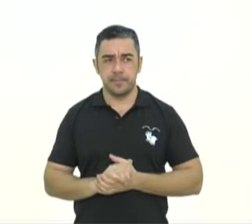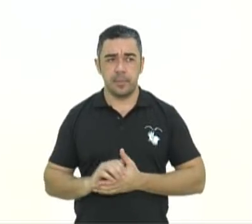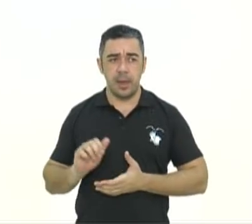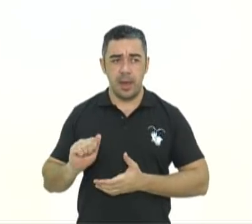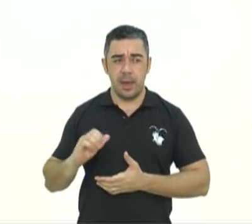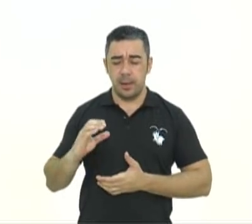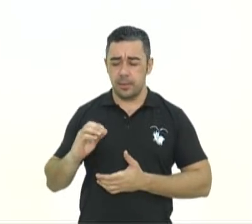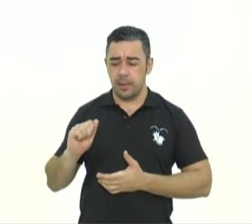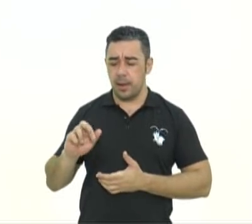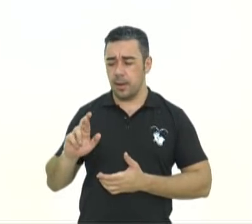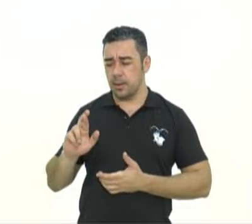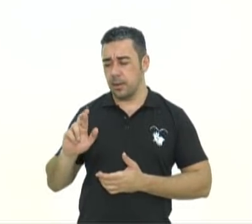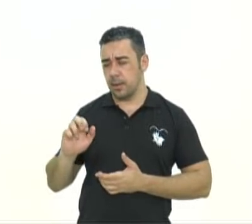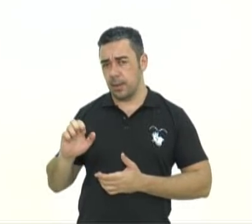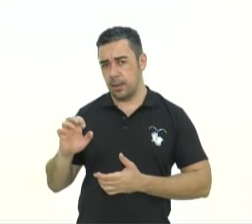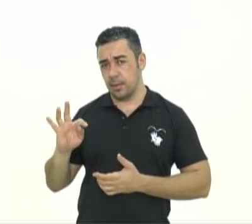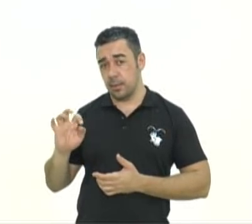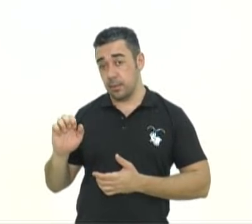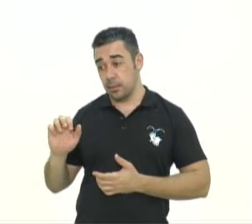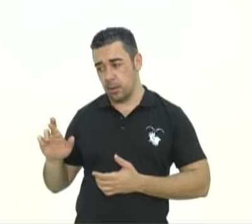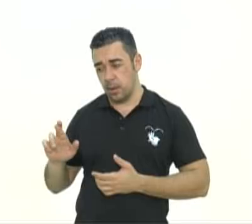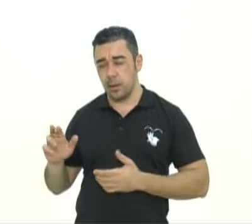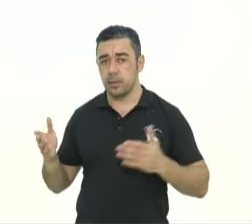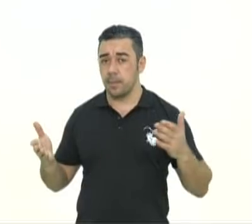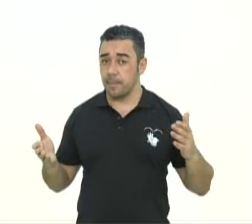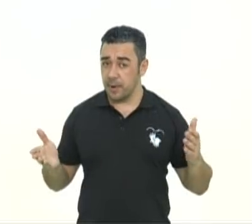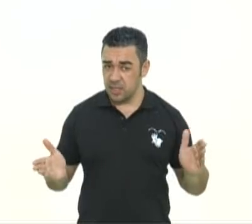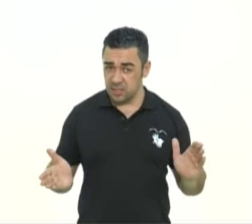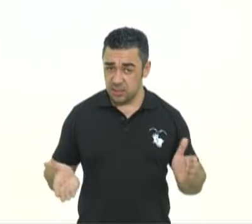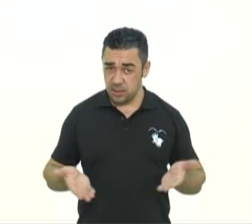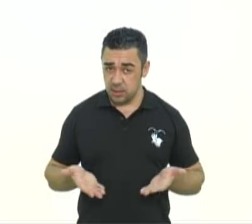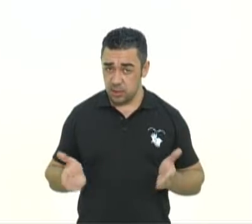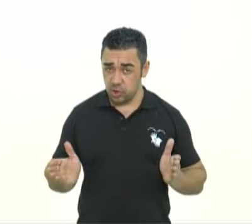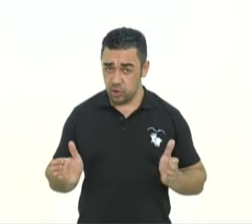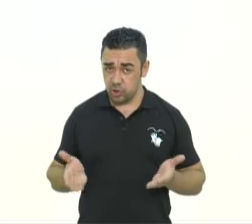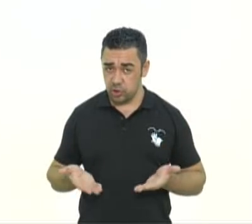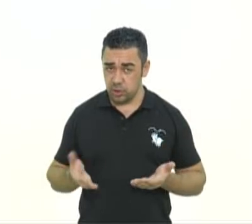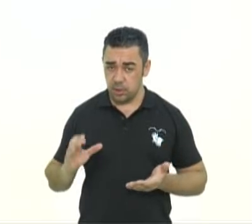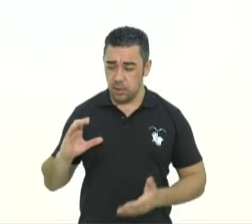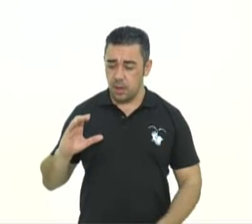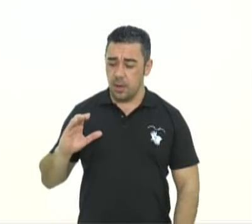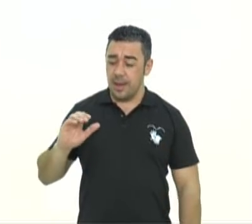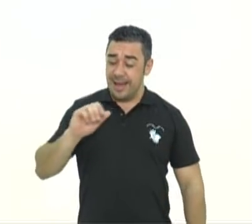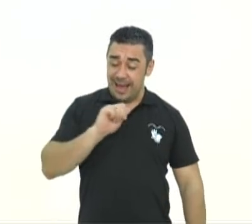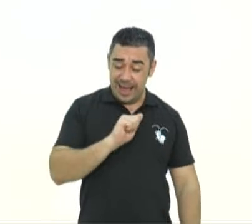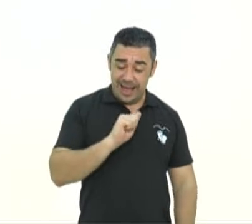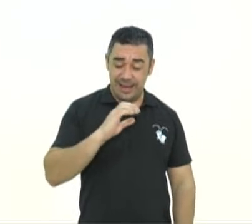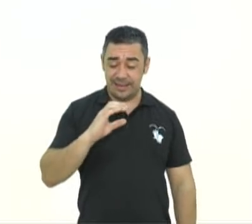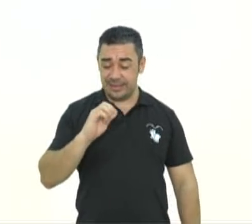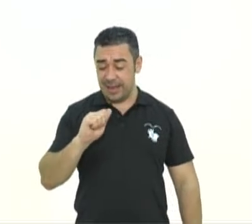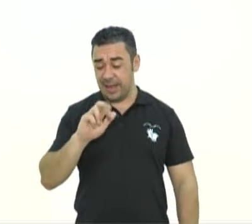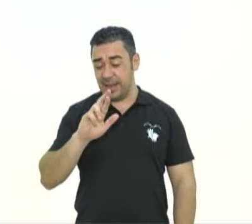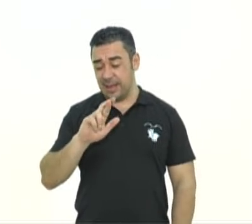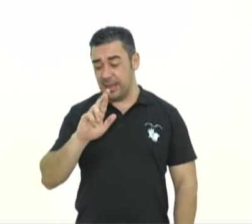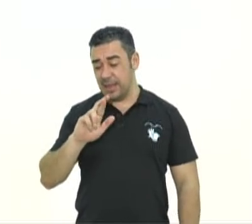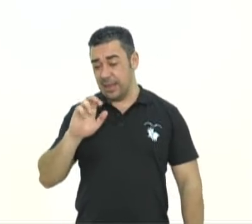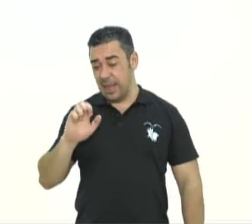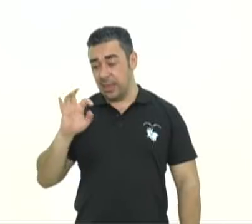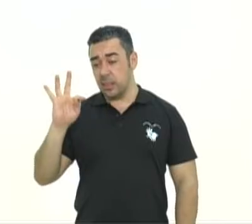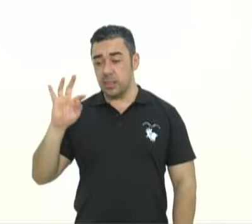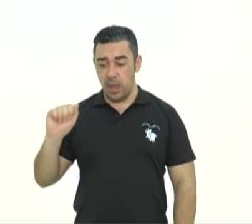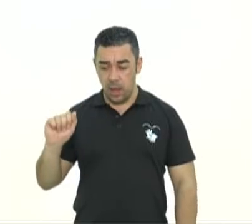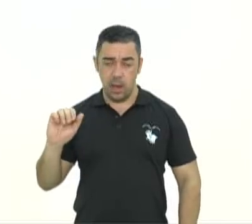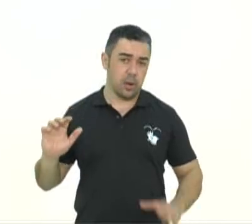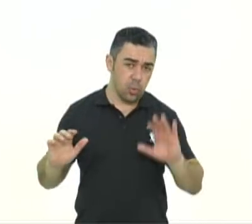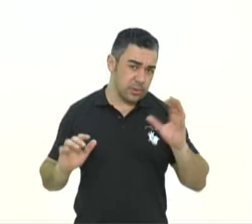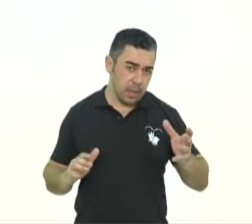acarretar está conjugado no tempo presente, certo? Por que que ele está no presente? Acarreta. Acarreta,